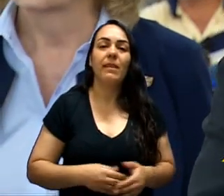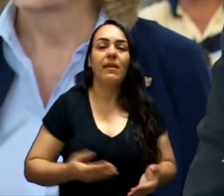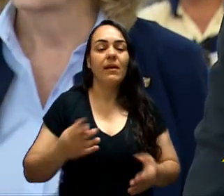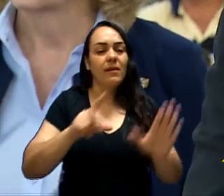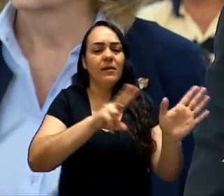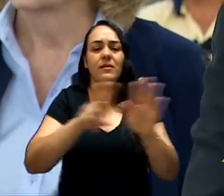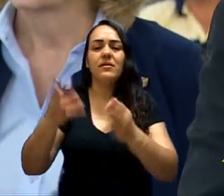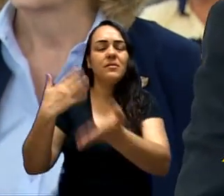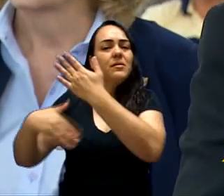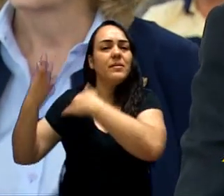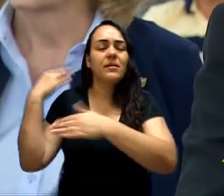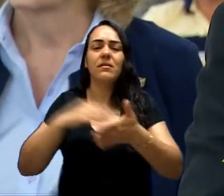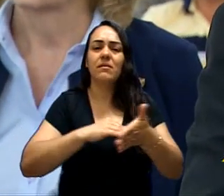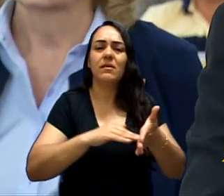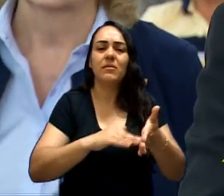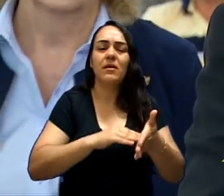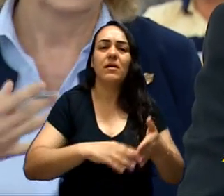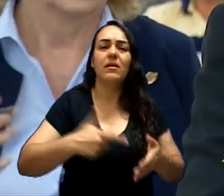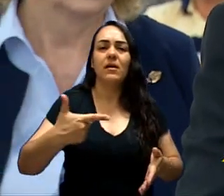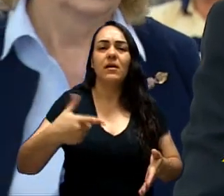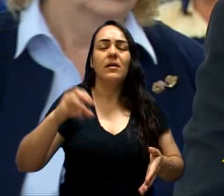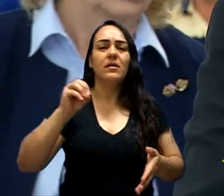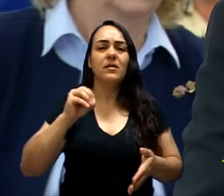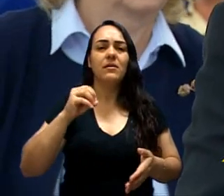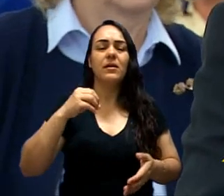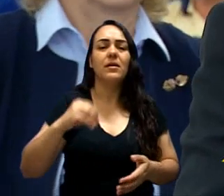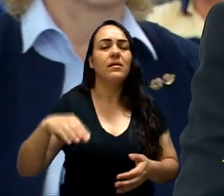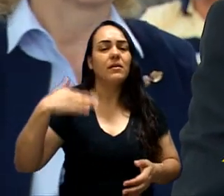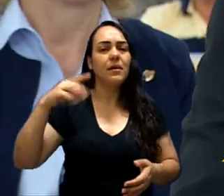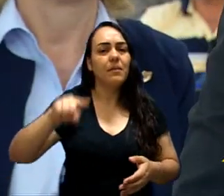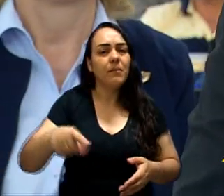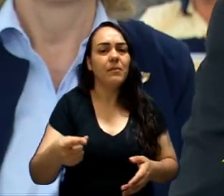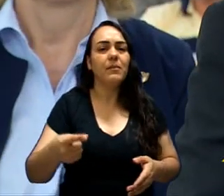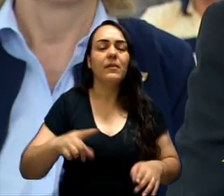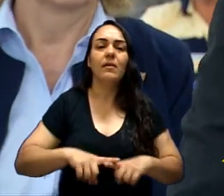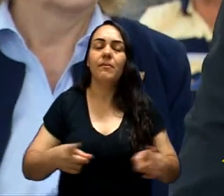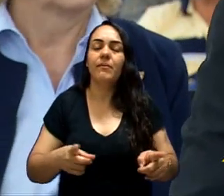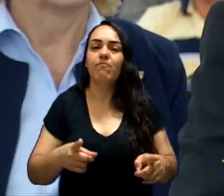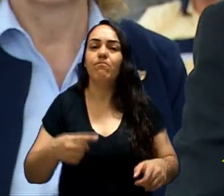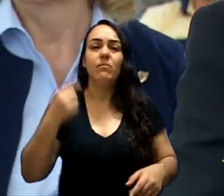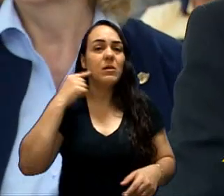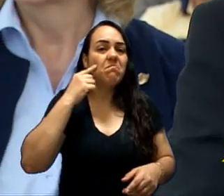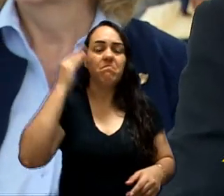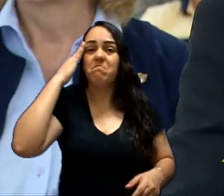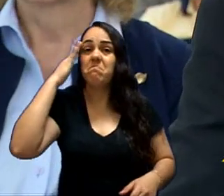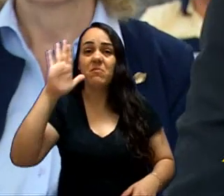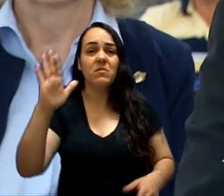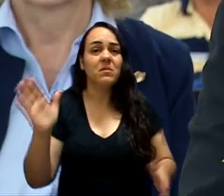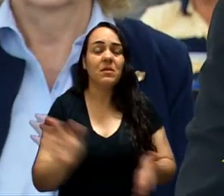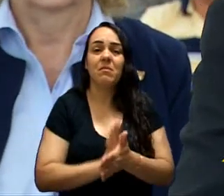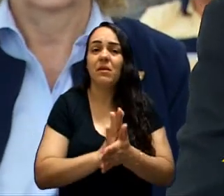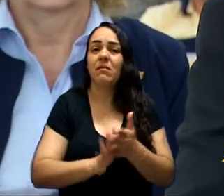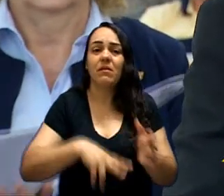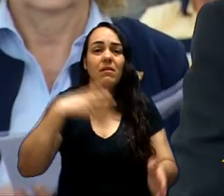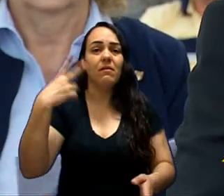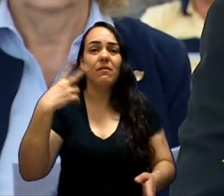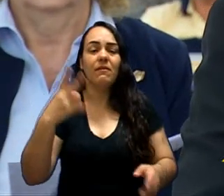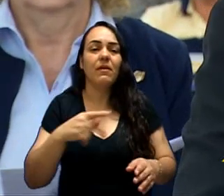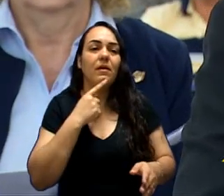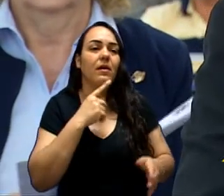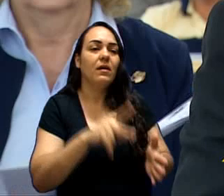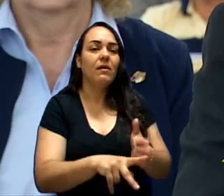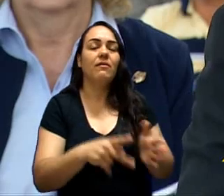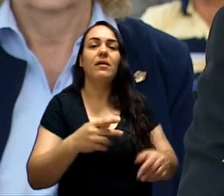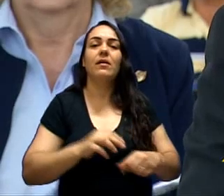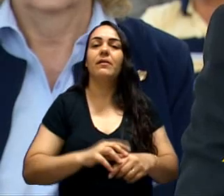falei, secretária, é uma emenda de 40, 50 mil reais, por que não rodou ainda? Não, vereador, não estou sabendo, fui informar, fui ver,